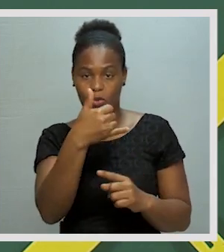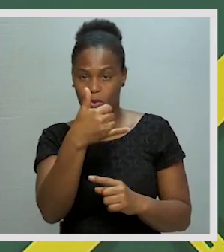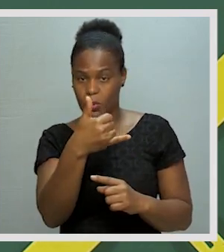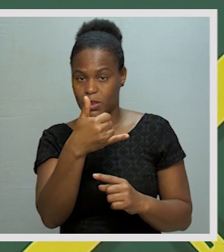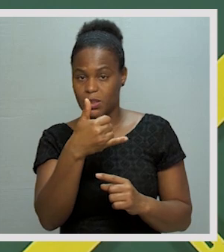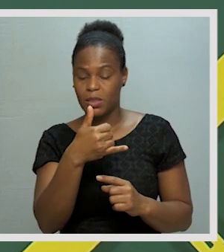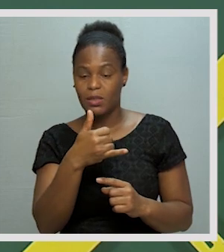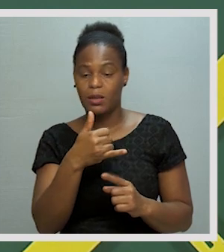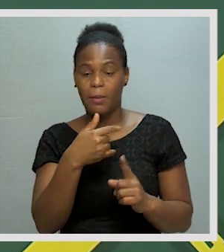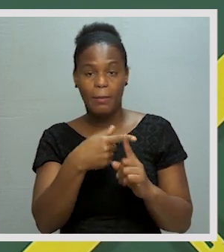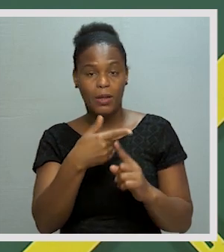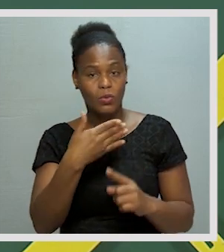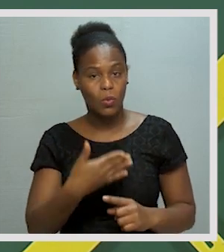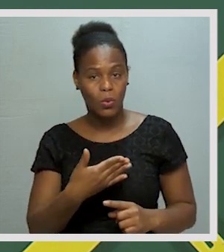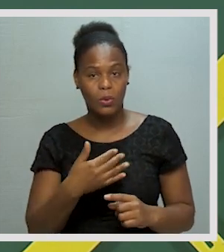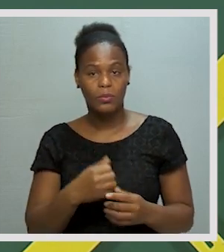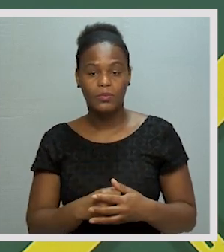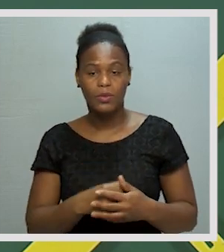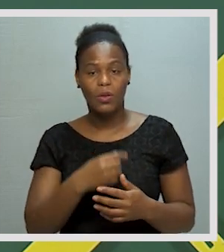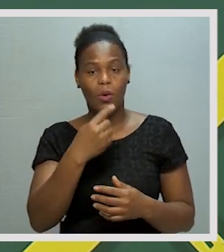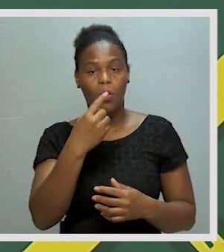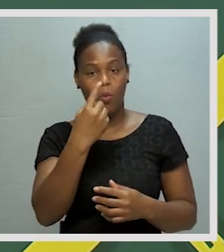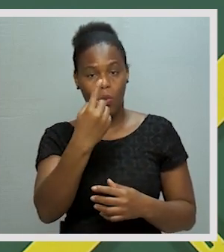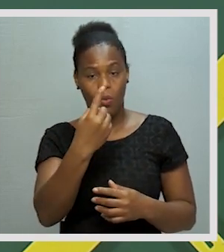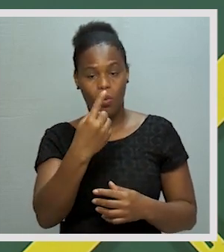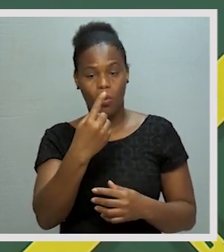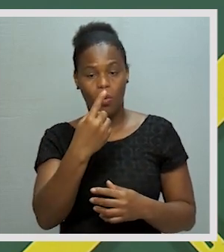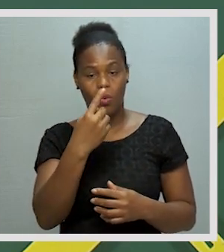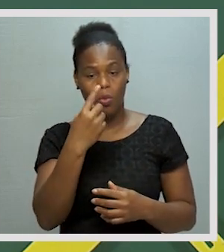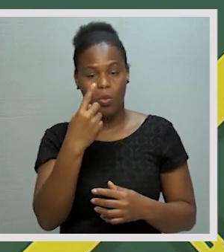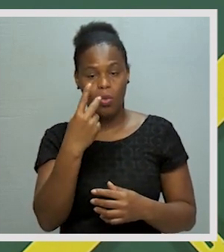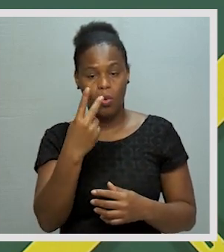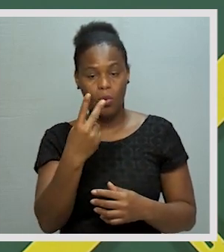dezenas. E o que é que vamos fazer?